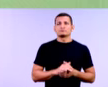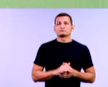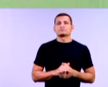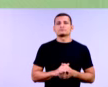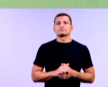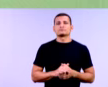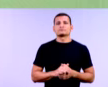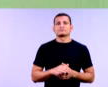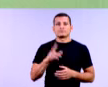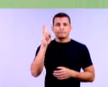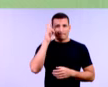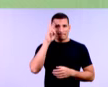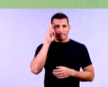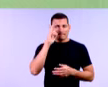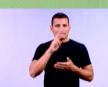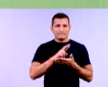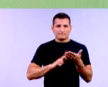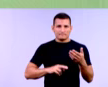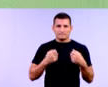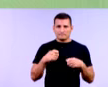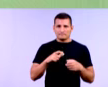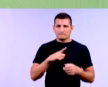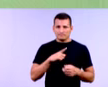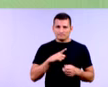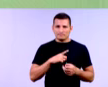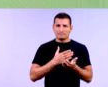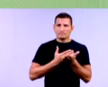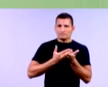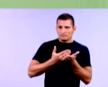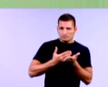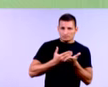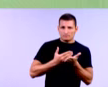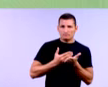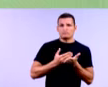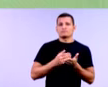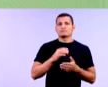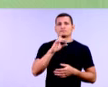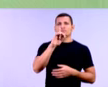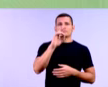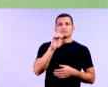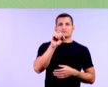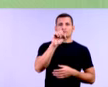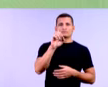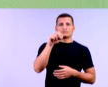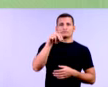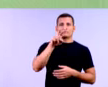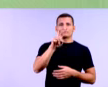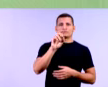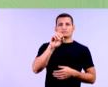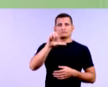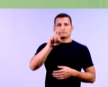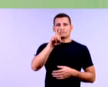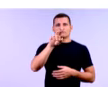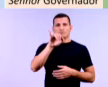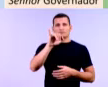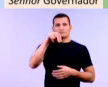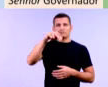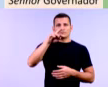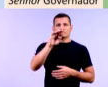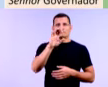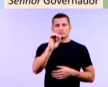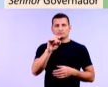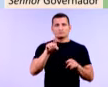disciplina. Lembrando que o relatório tem que ter uma introdução, um desenvolvimento e uma conclusão, isso, como certo. qualquer trabalho.